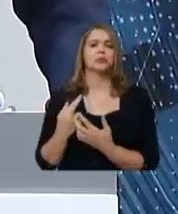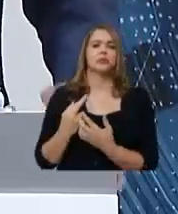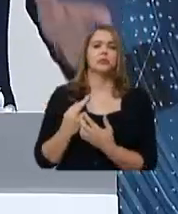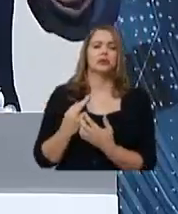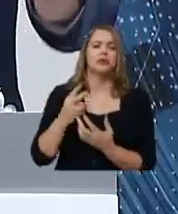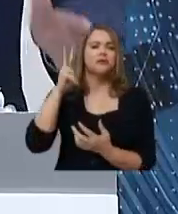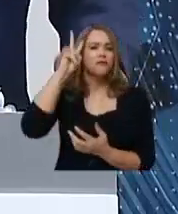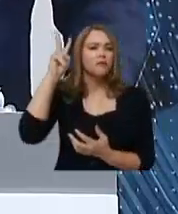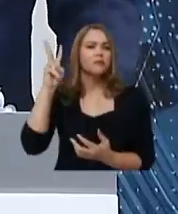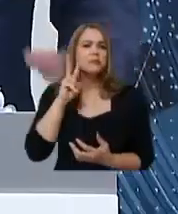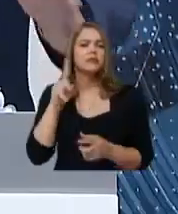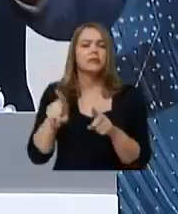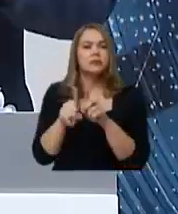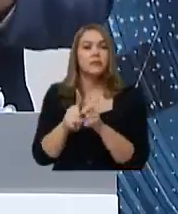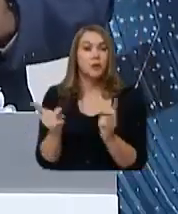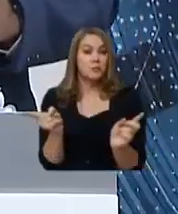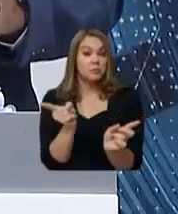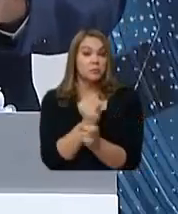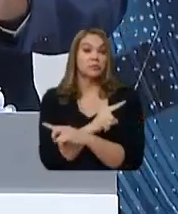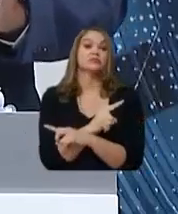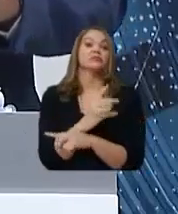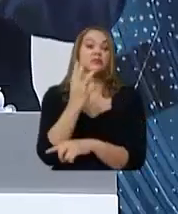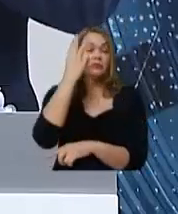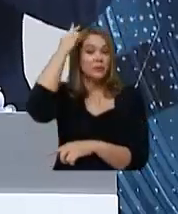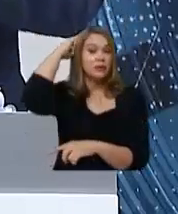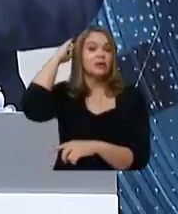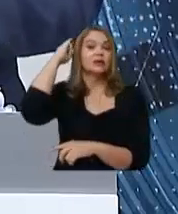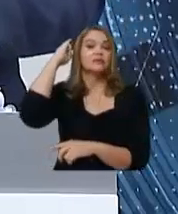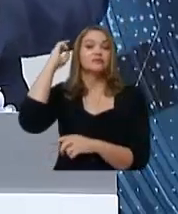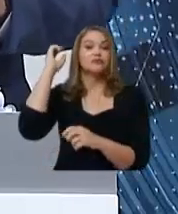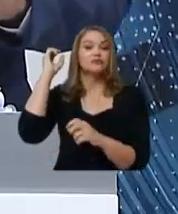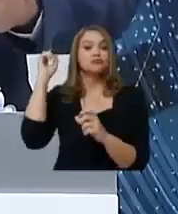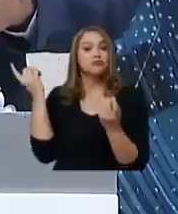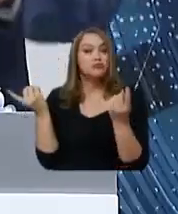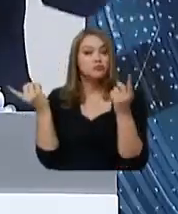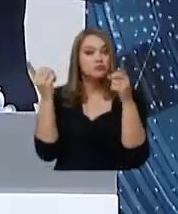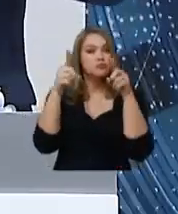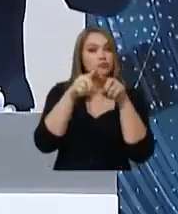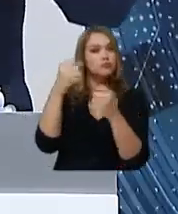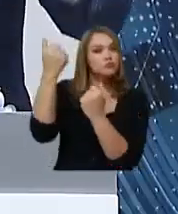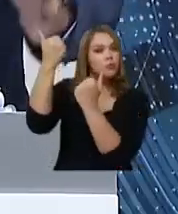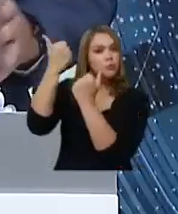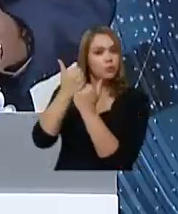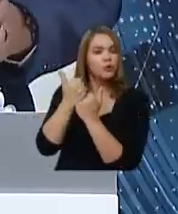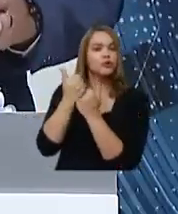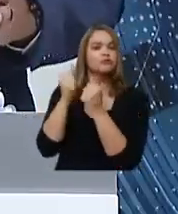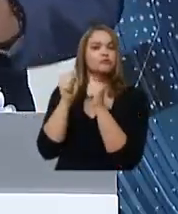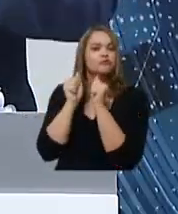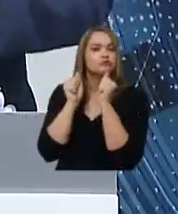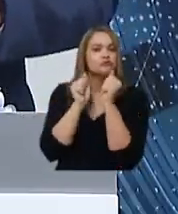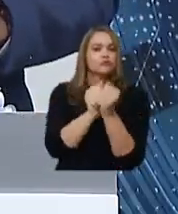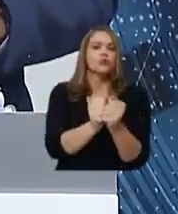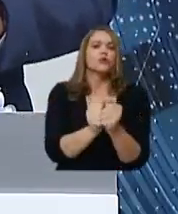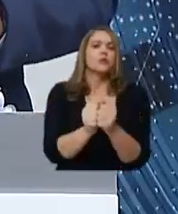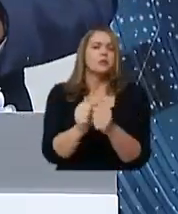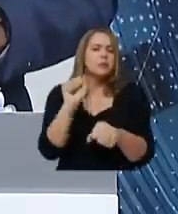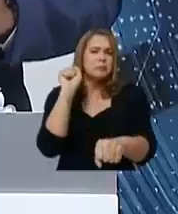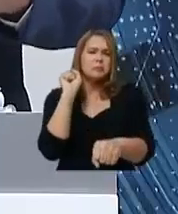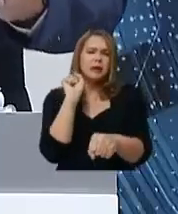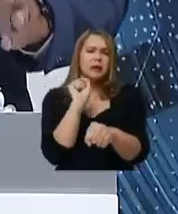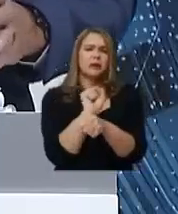oposição ao governo belivaldo se uniram para dar um basta ao grande acordam da Elite